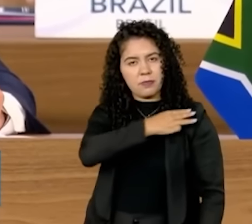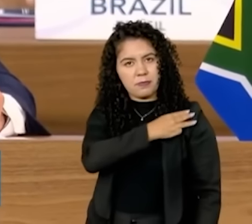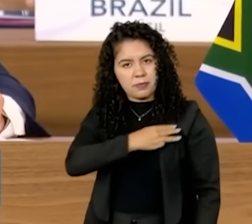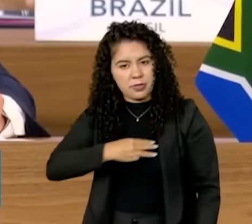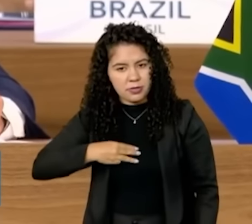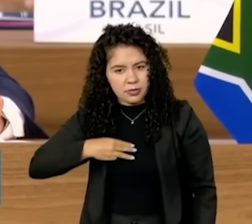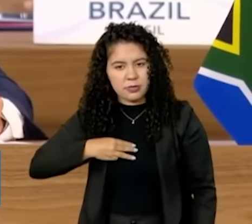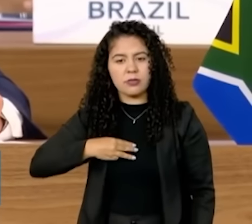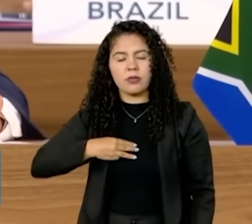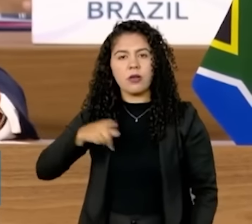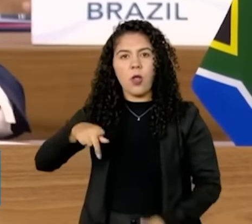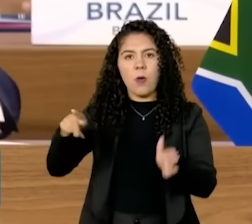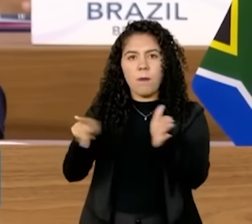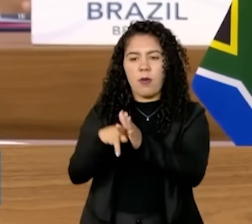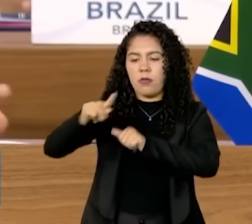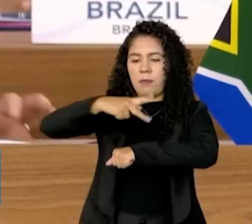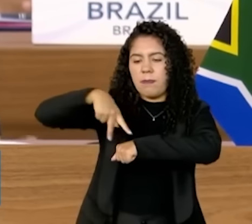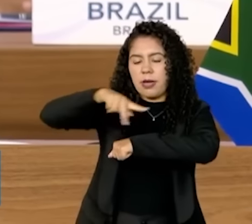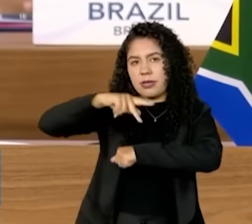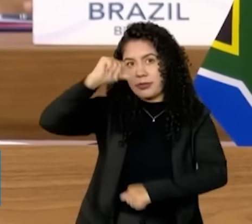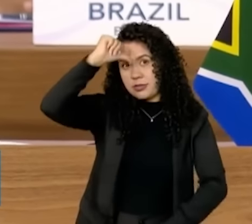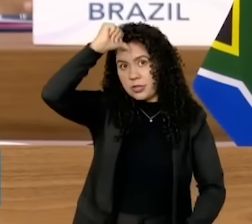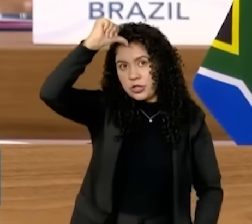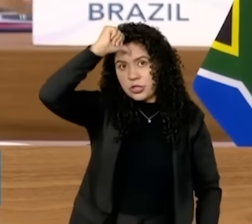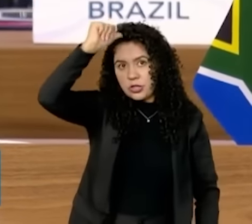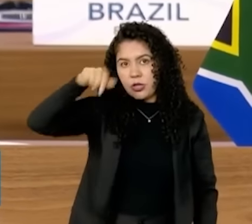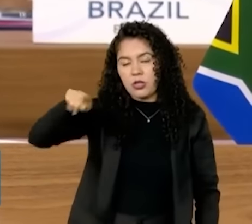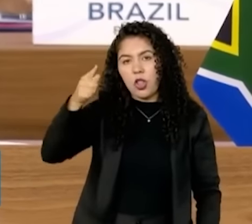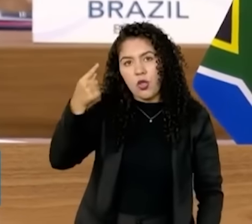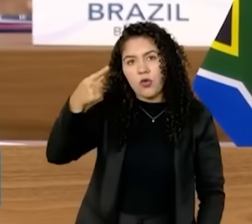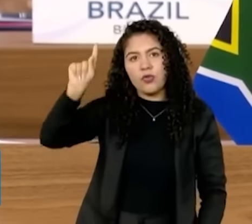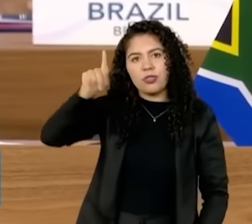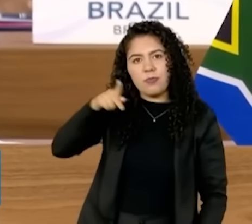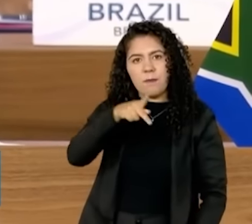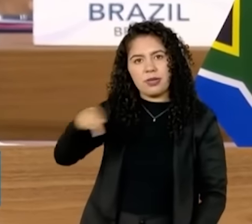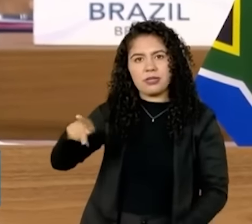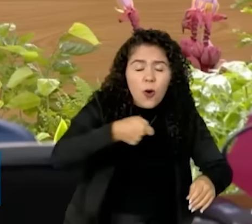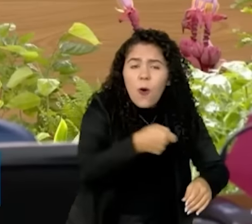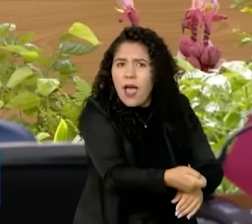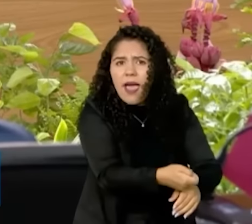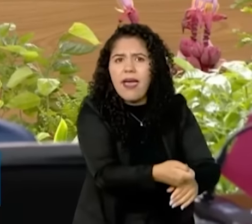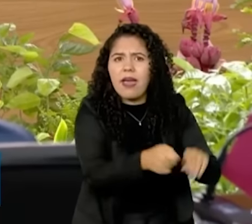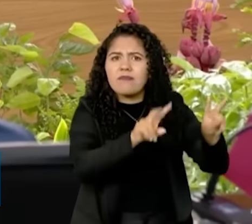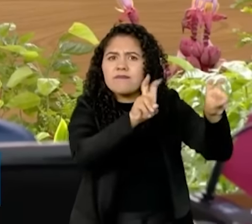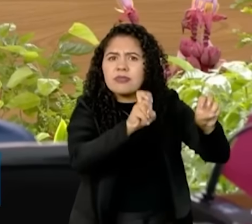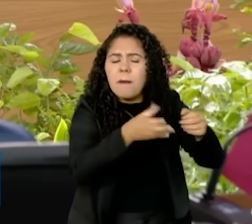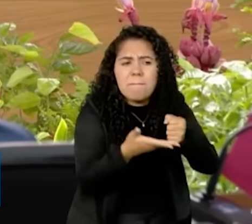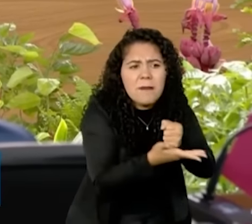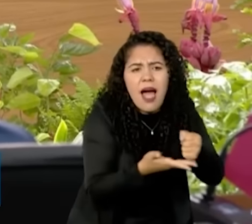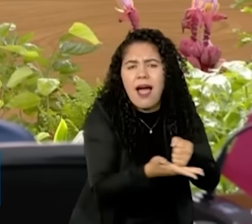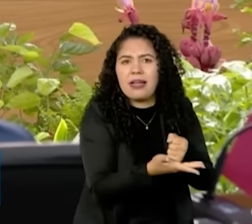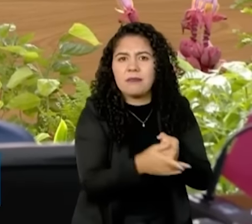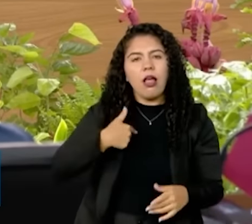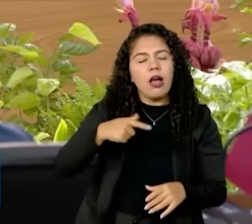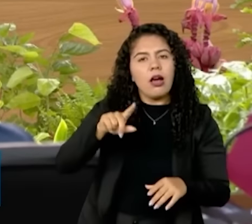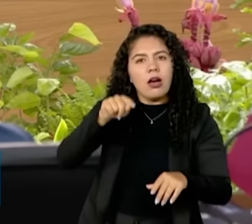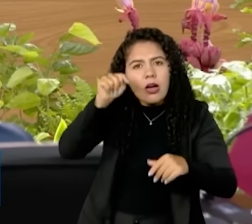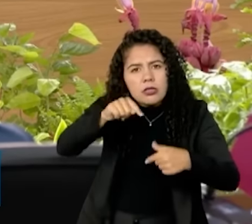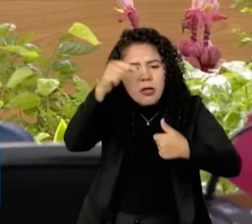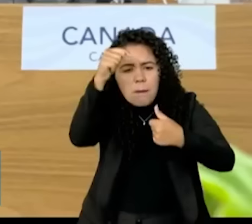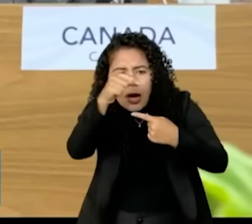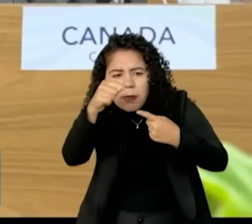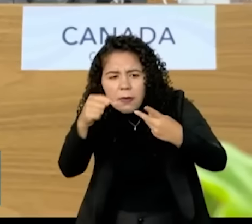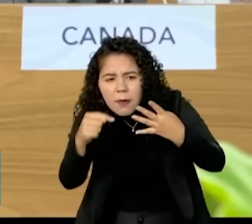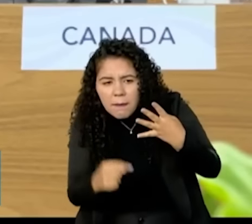Modi, da Índia, última presidência do G20. Governos de 81 países aderiram